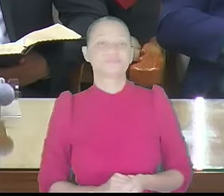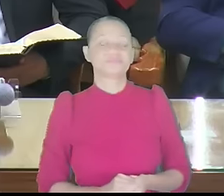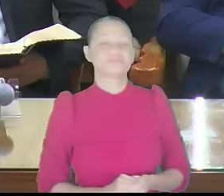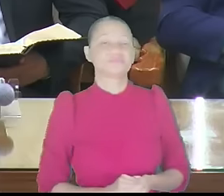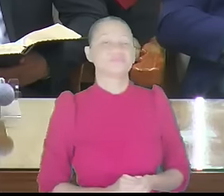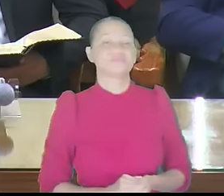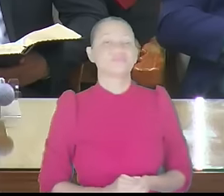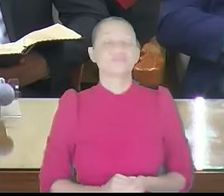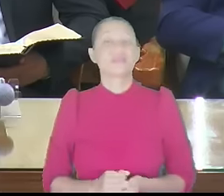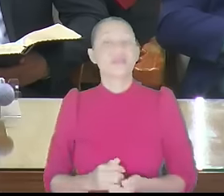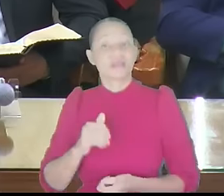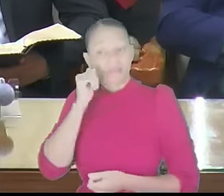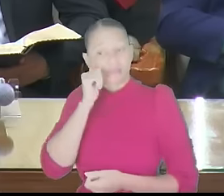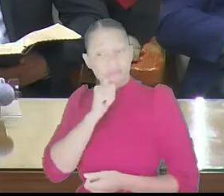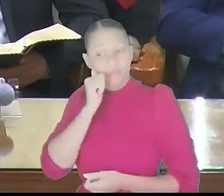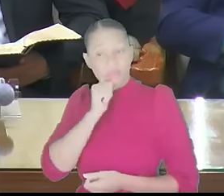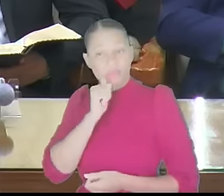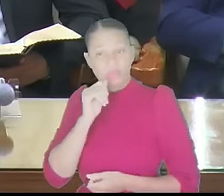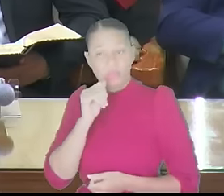E a noiva,